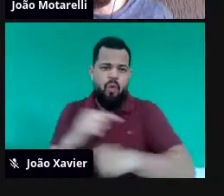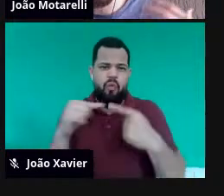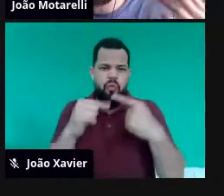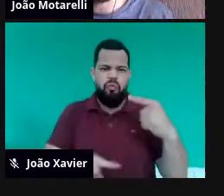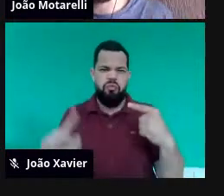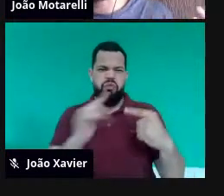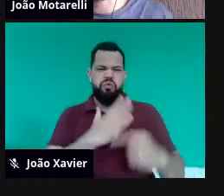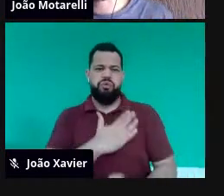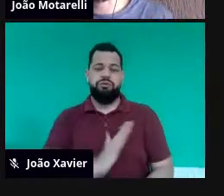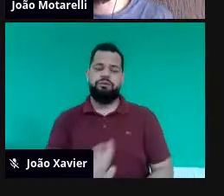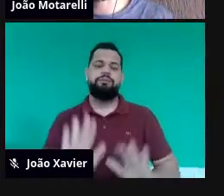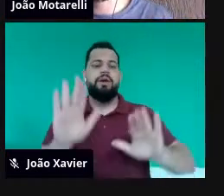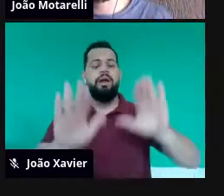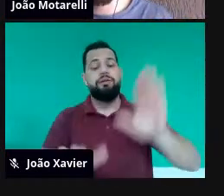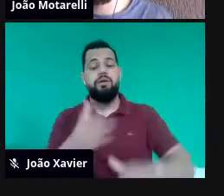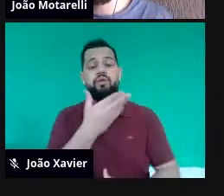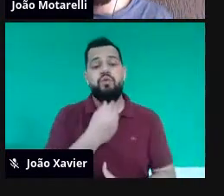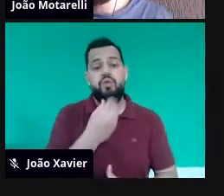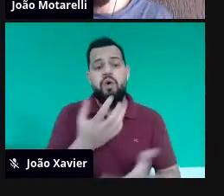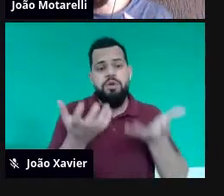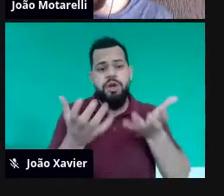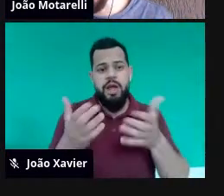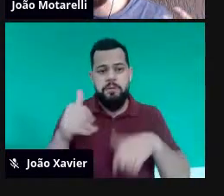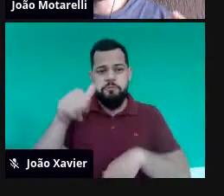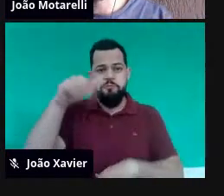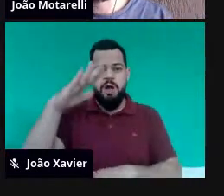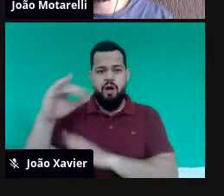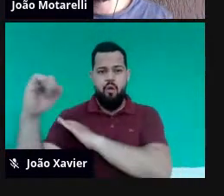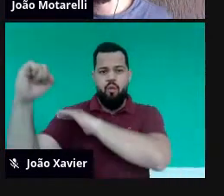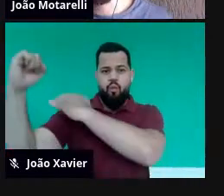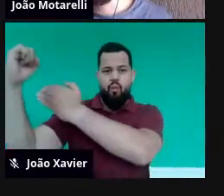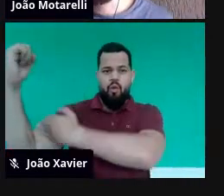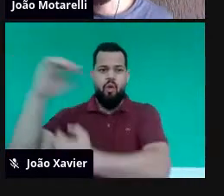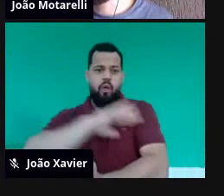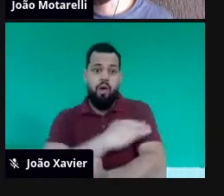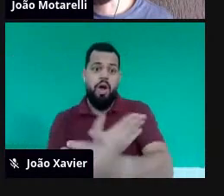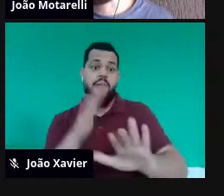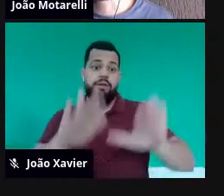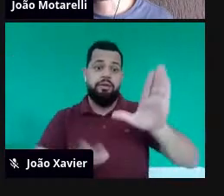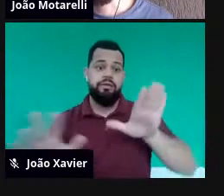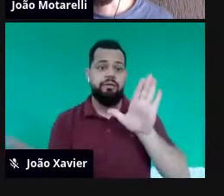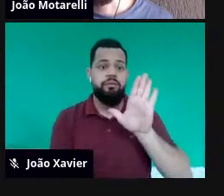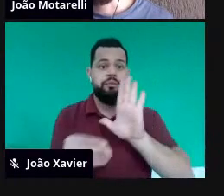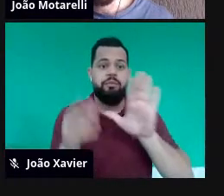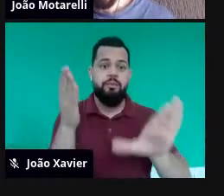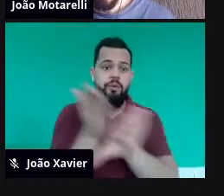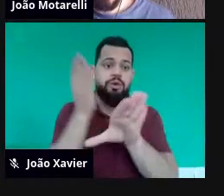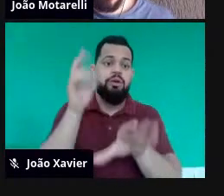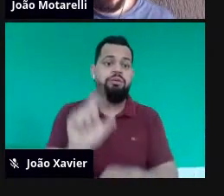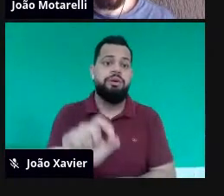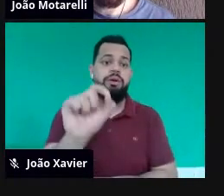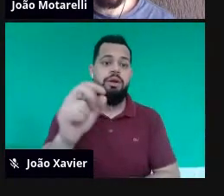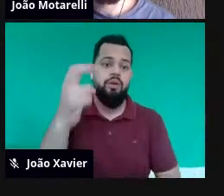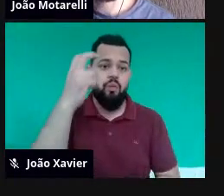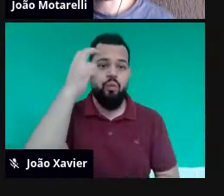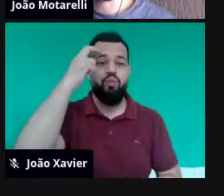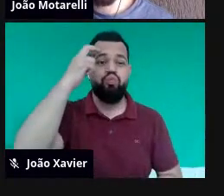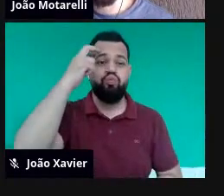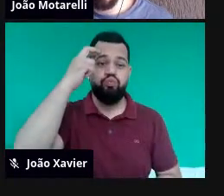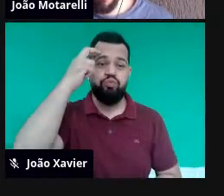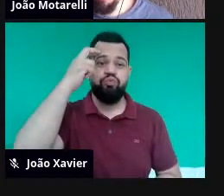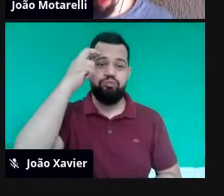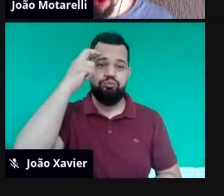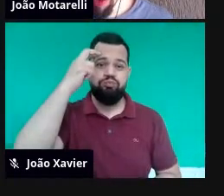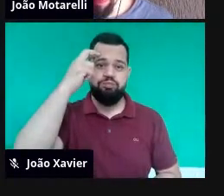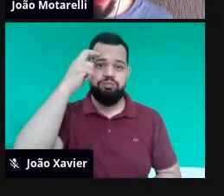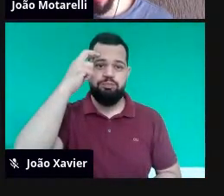homens buscam, né, um corpo mais muscular por conta de uma cultura também machista. Aqui a gente tem um estudo